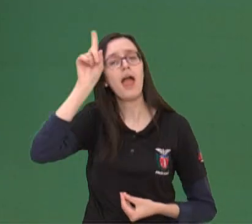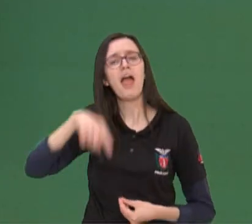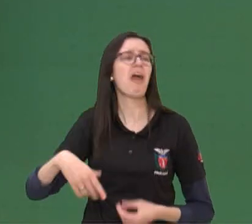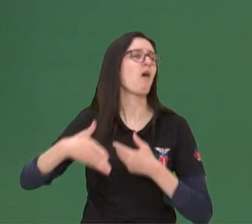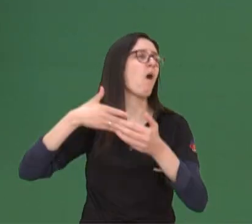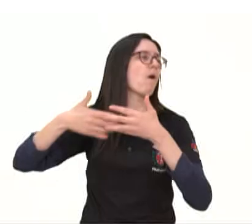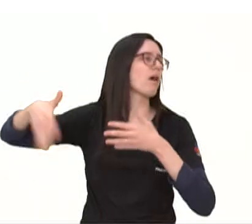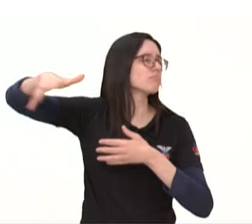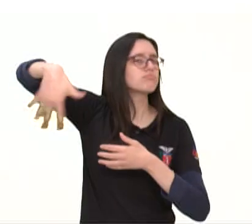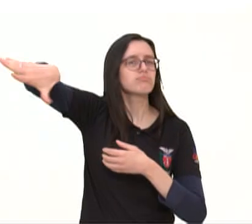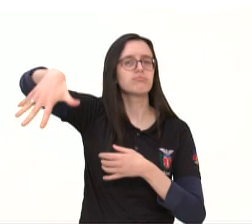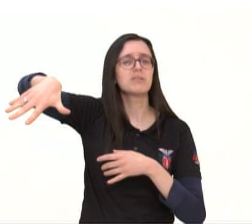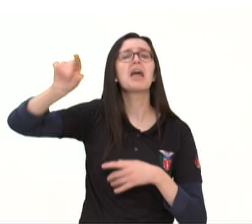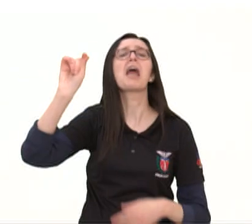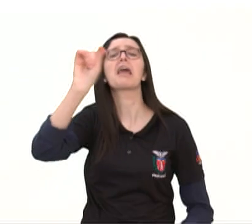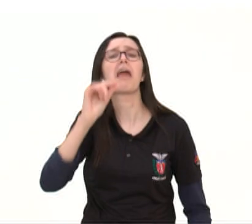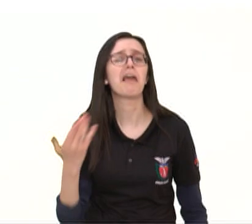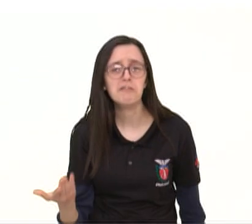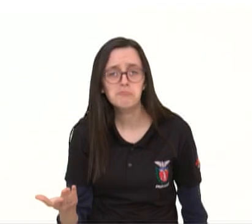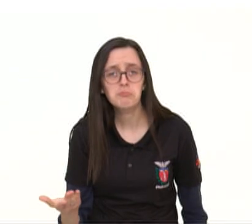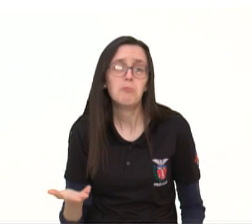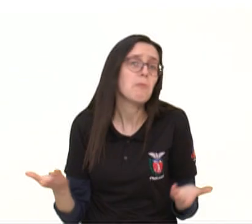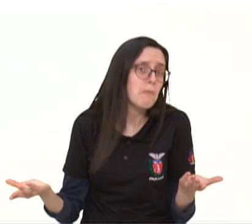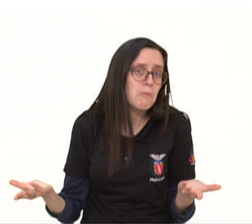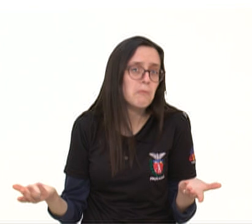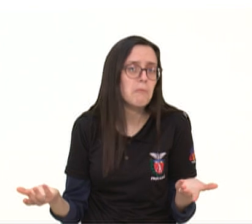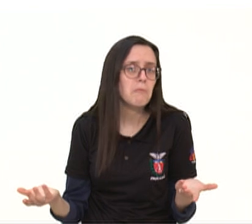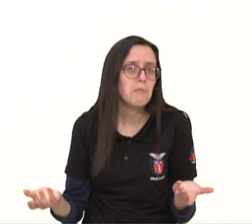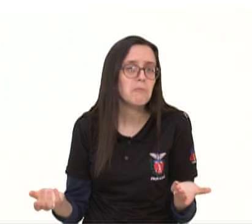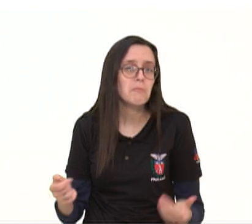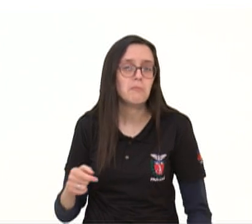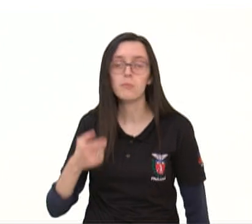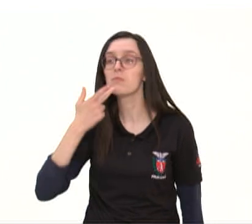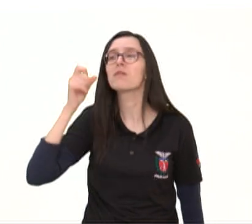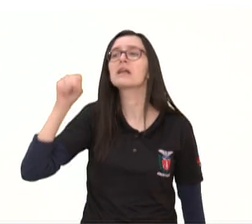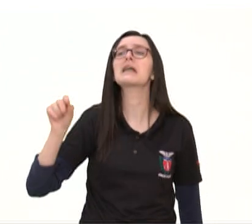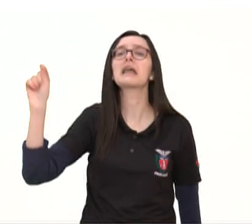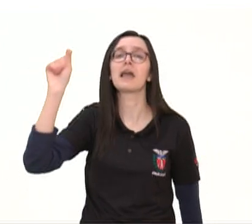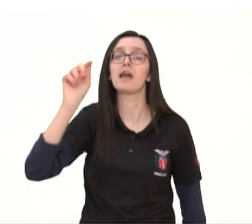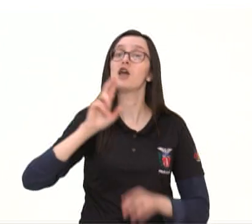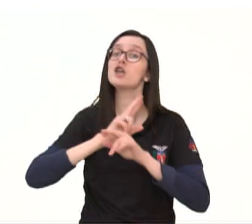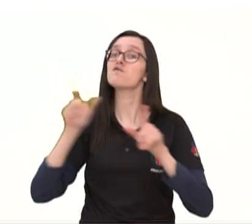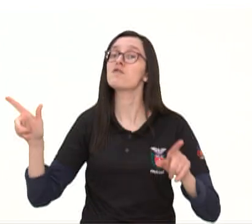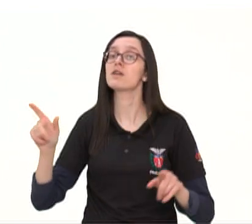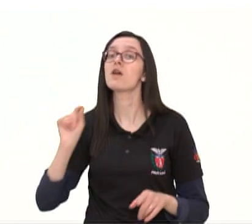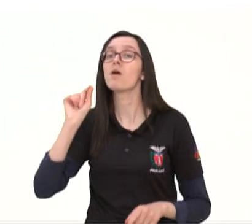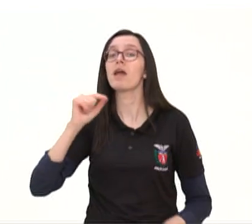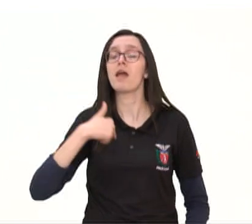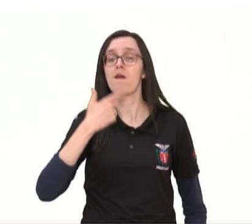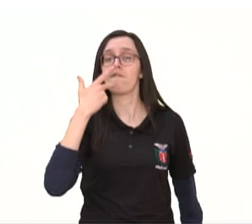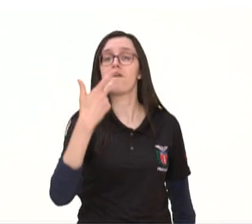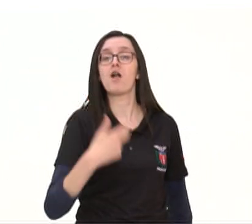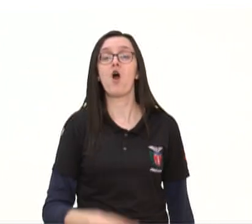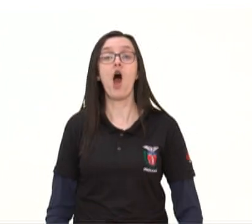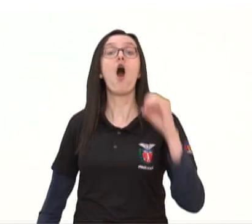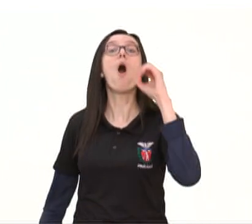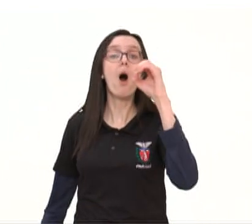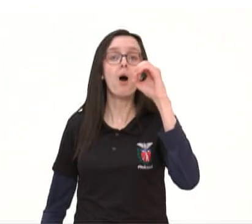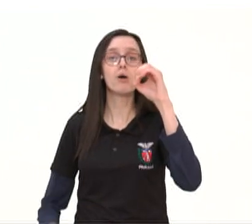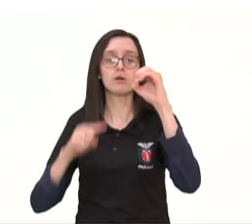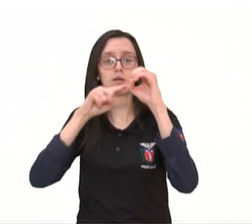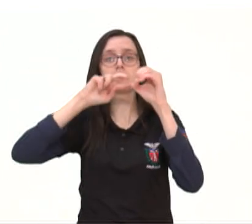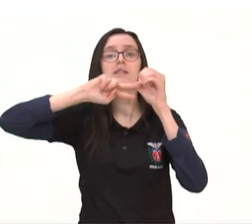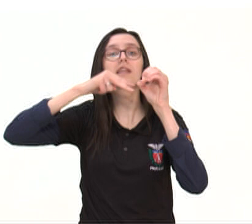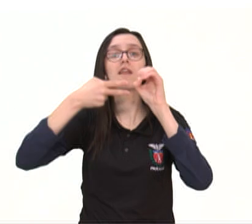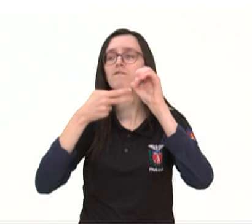proprietário qualquer. Qual proprietário disse que sim? Diferente de quando eu digo o